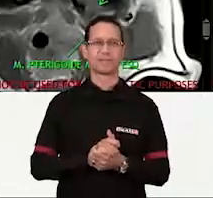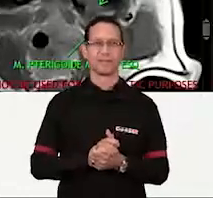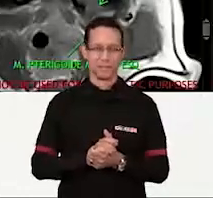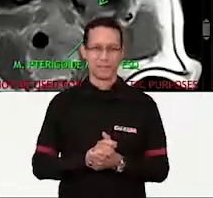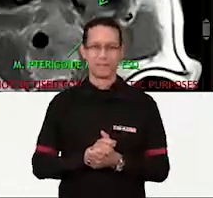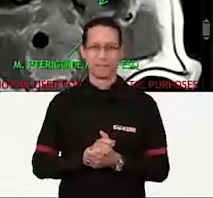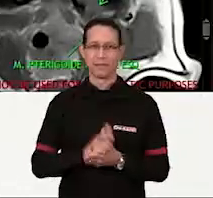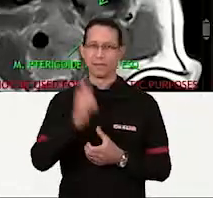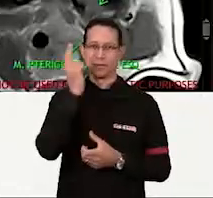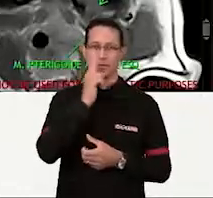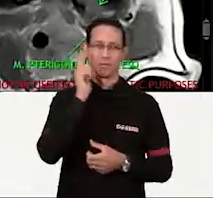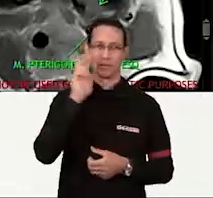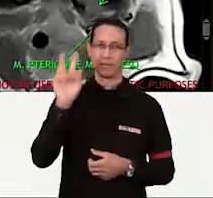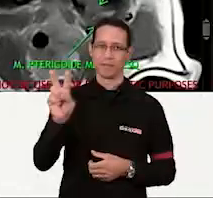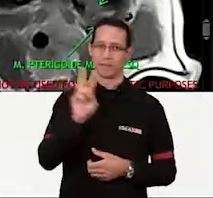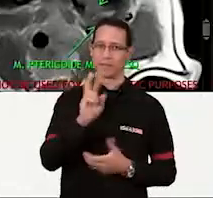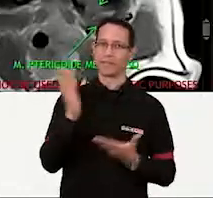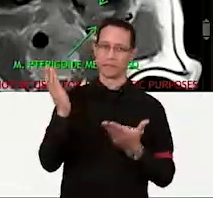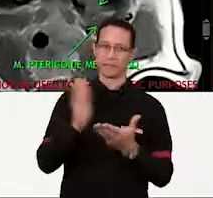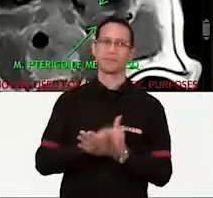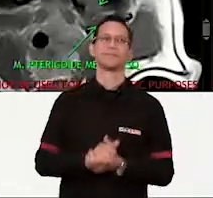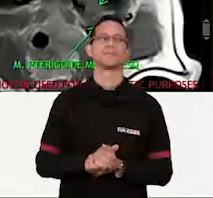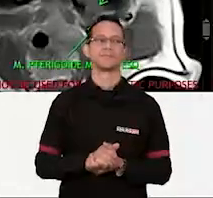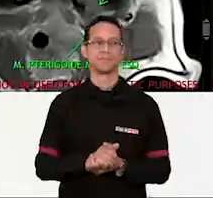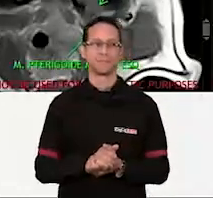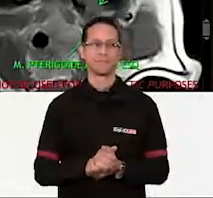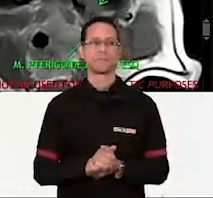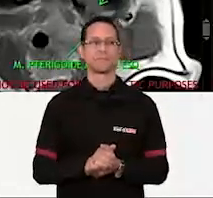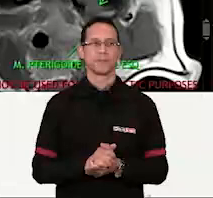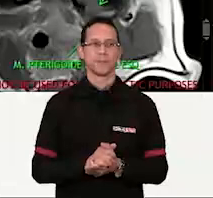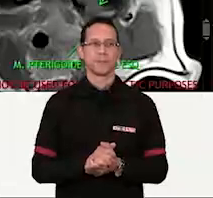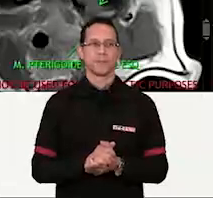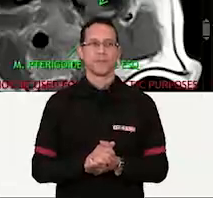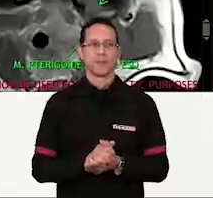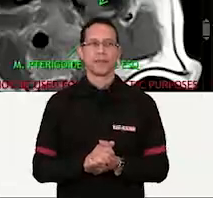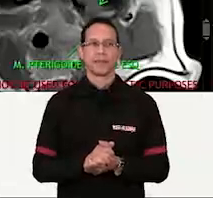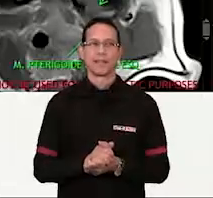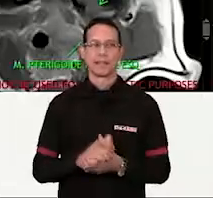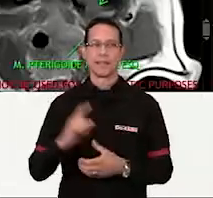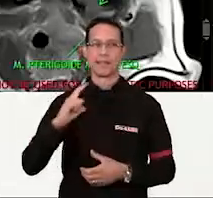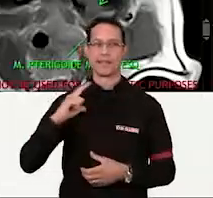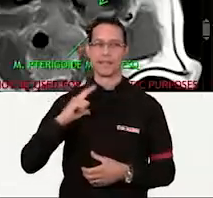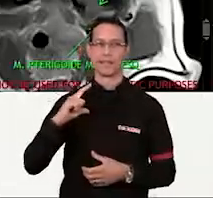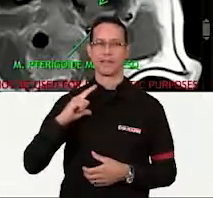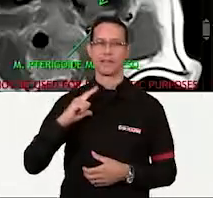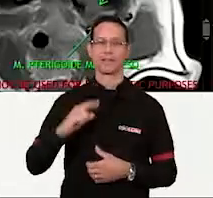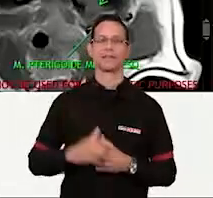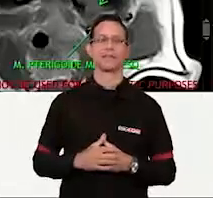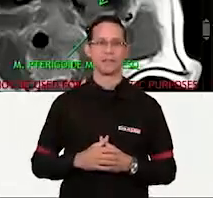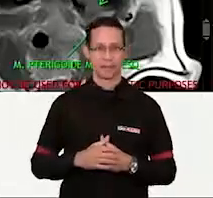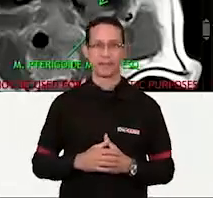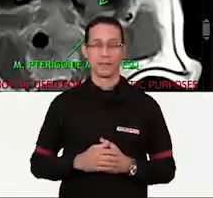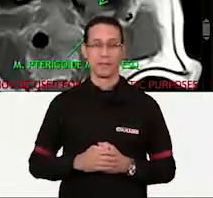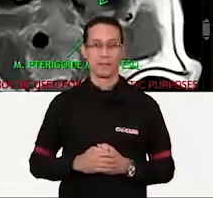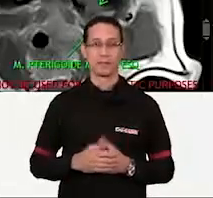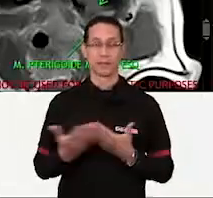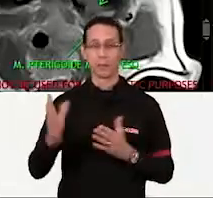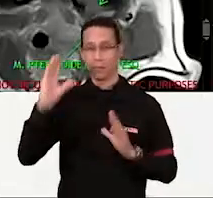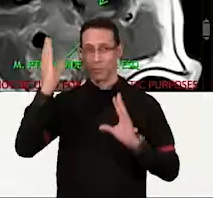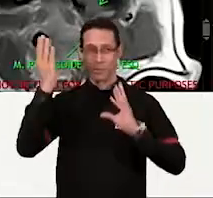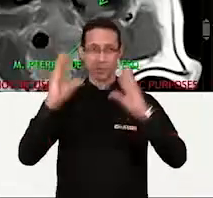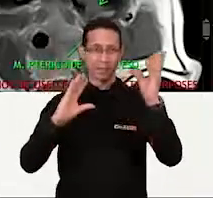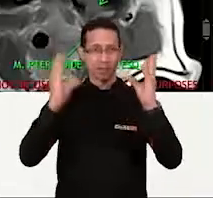ver, né? Esses casos que são essa expansão aqui, ó. Você tem uma lise óssea. Né? Na verdade, esses casos